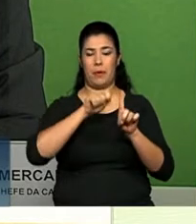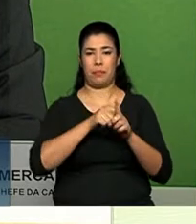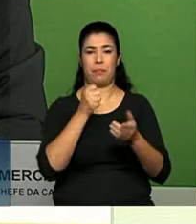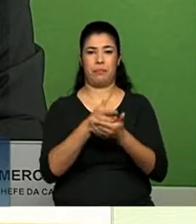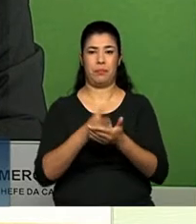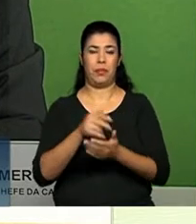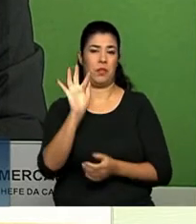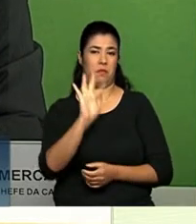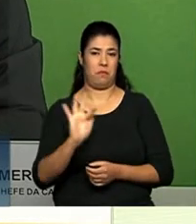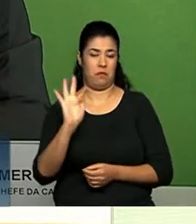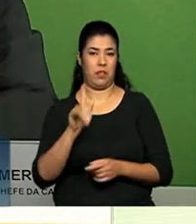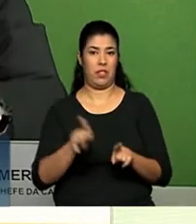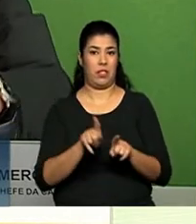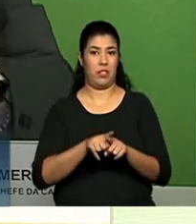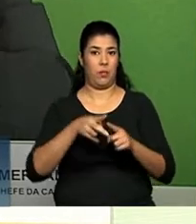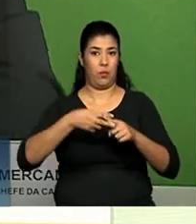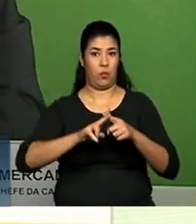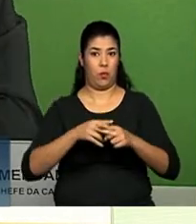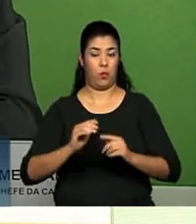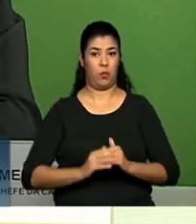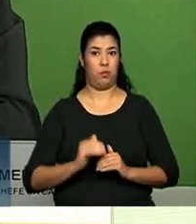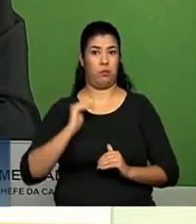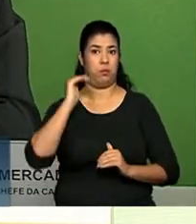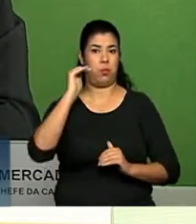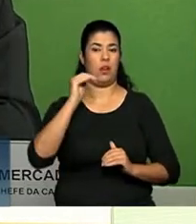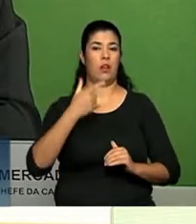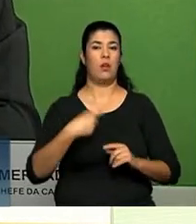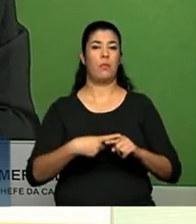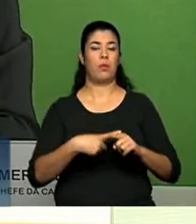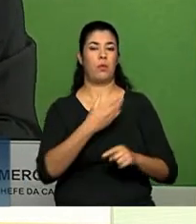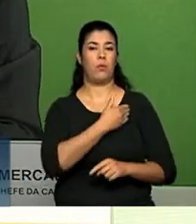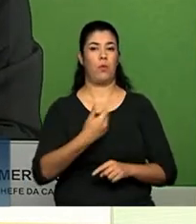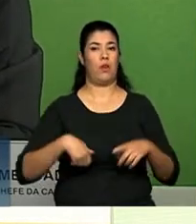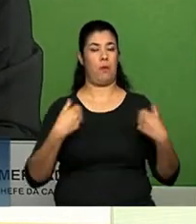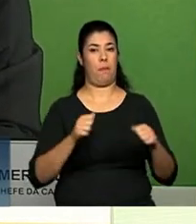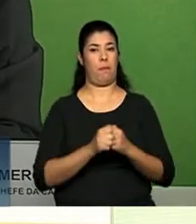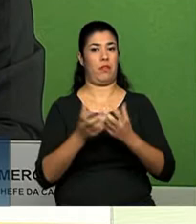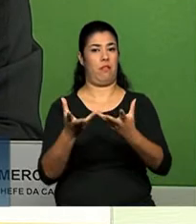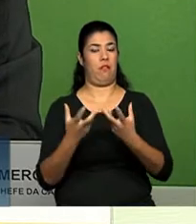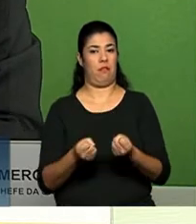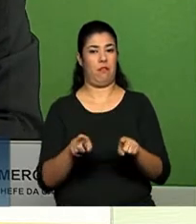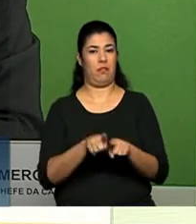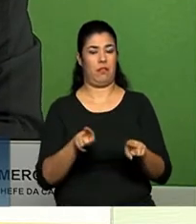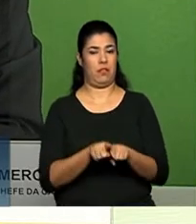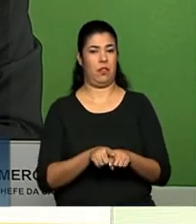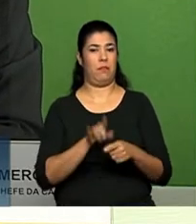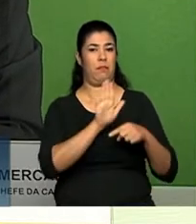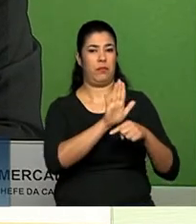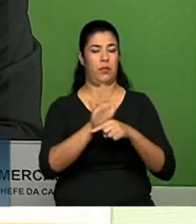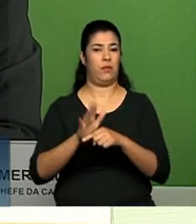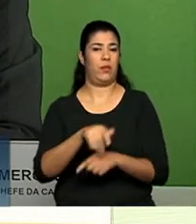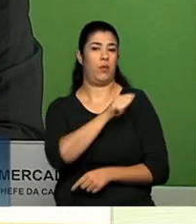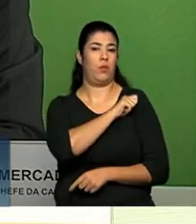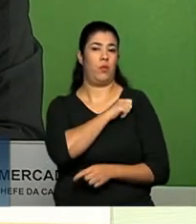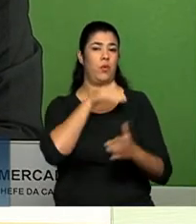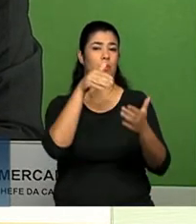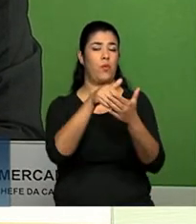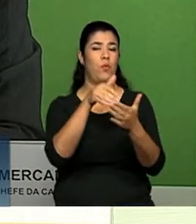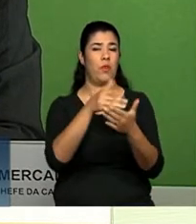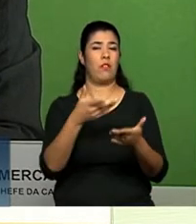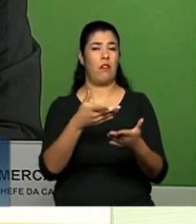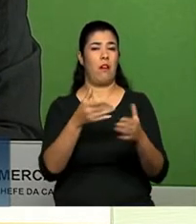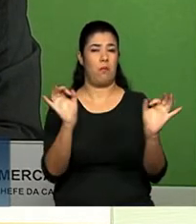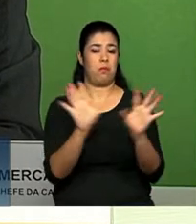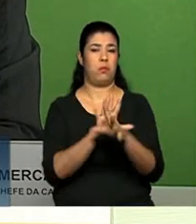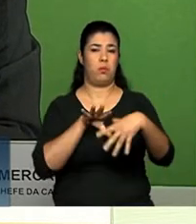Reajustes muito elevados que o Tesouro tem que suportar, porque o crédito é subsidiado, e o estudante vai pagar ao final